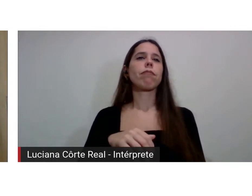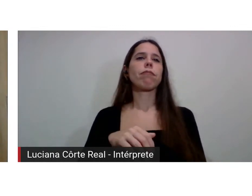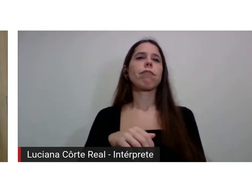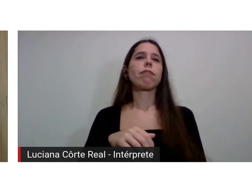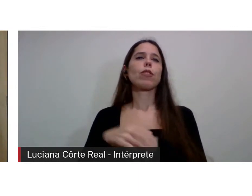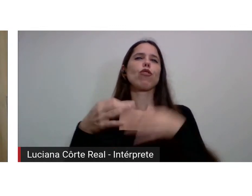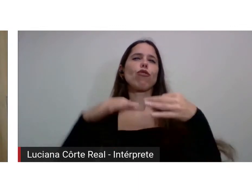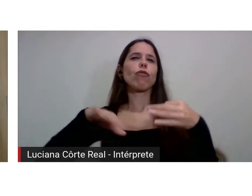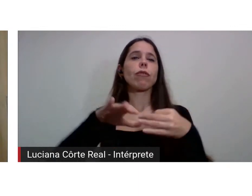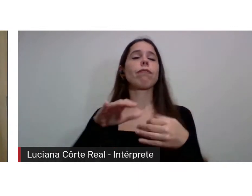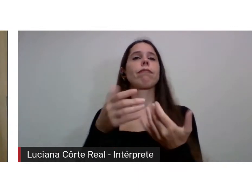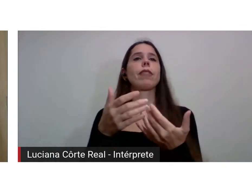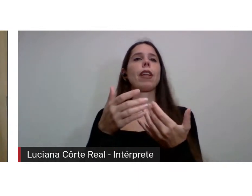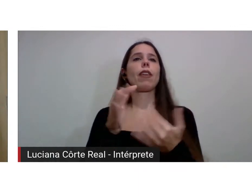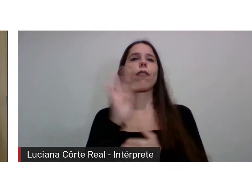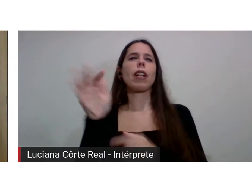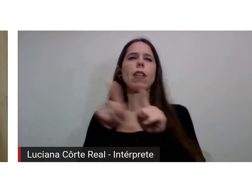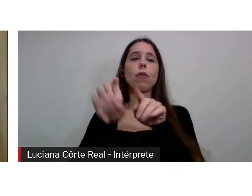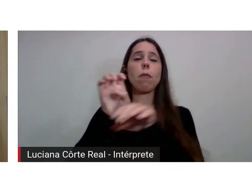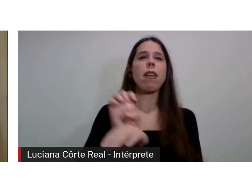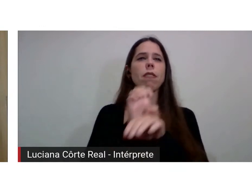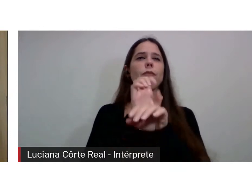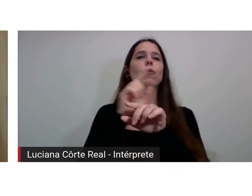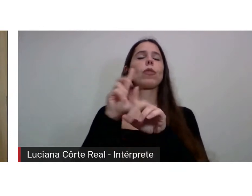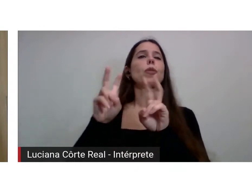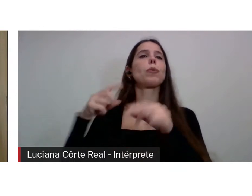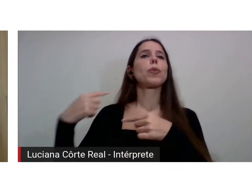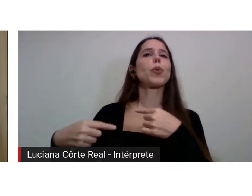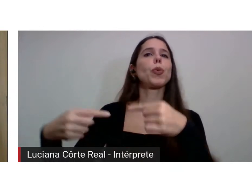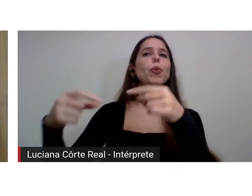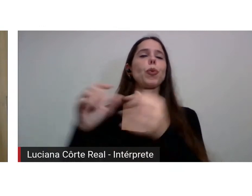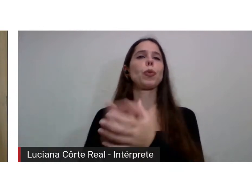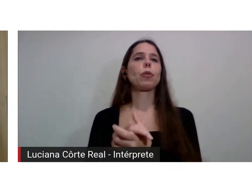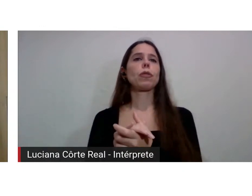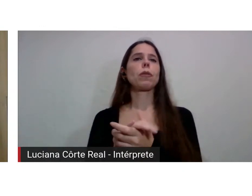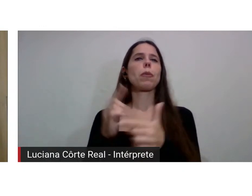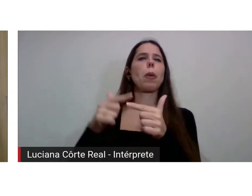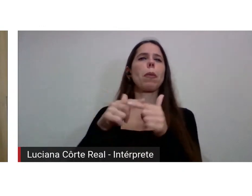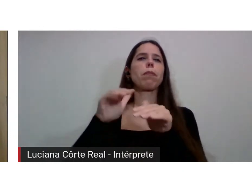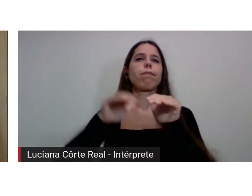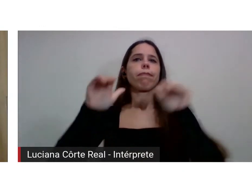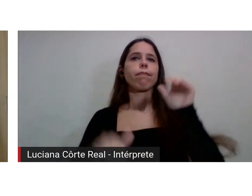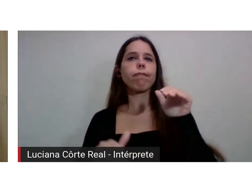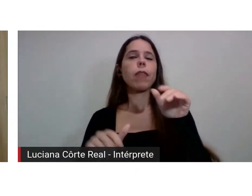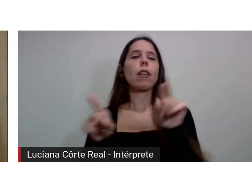casos que discutem as desigualdades e inadequações do financiamento educacional.